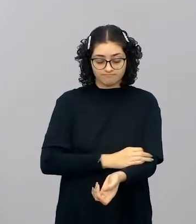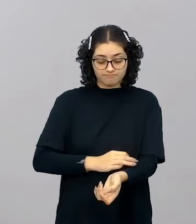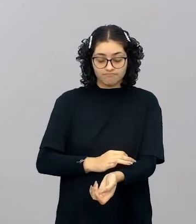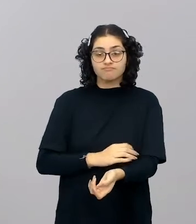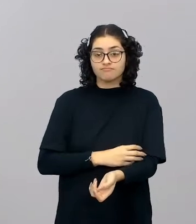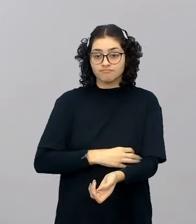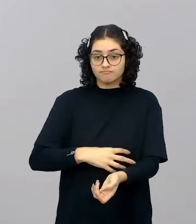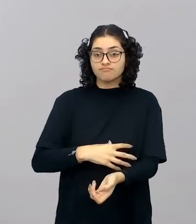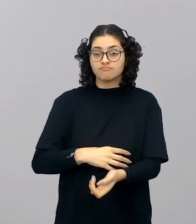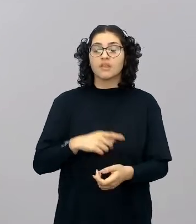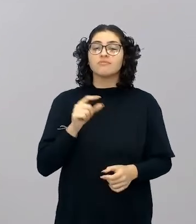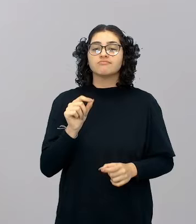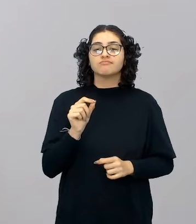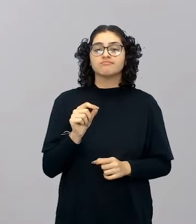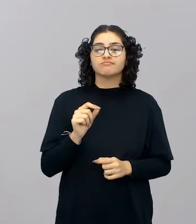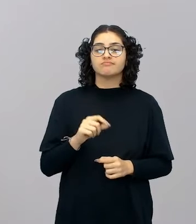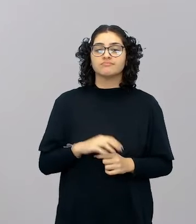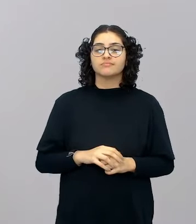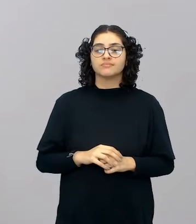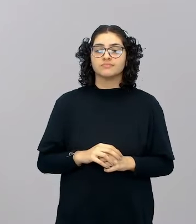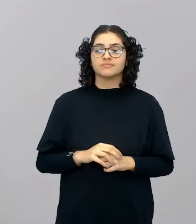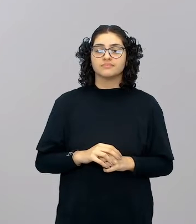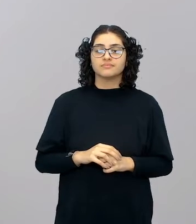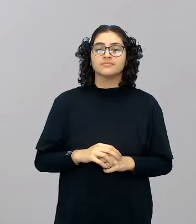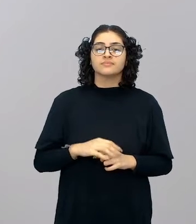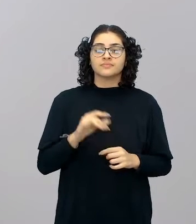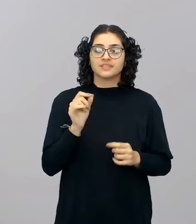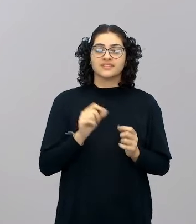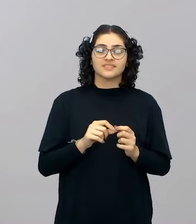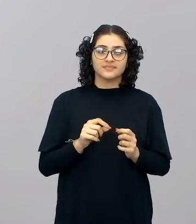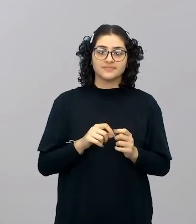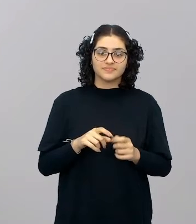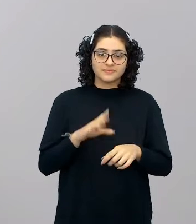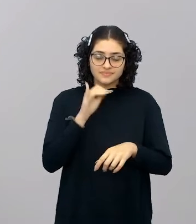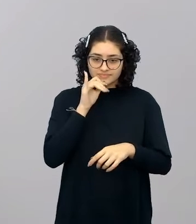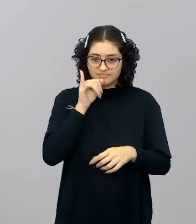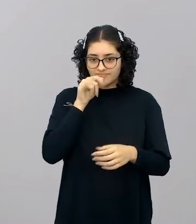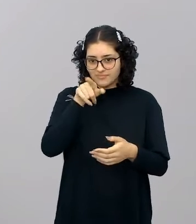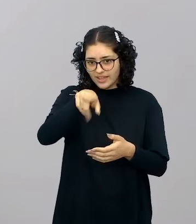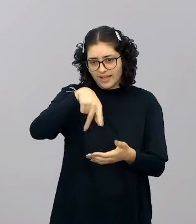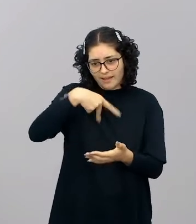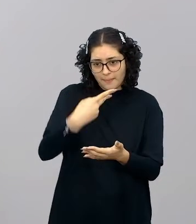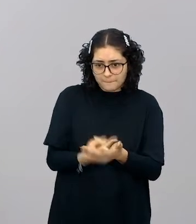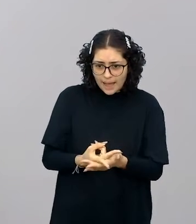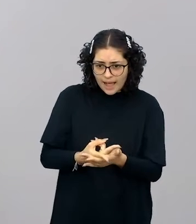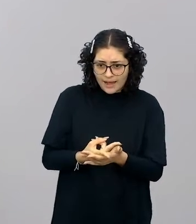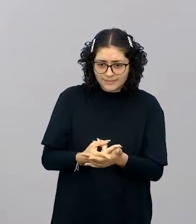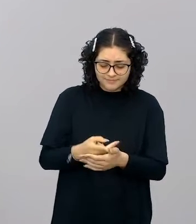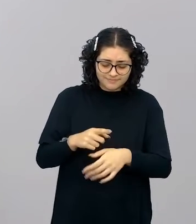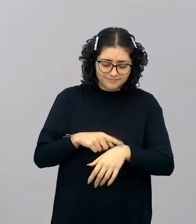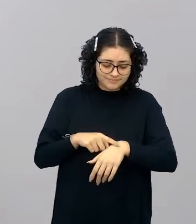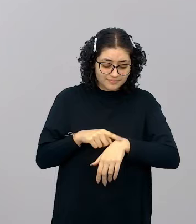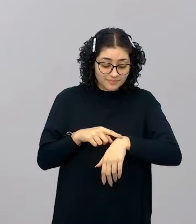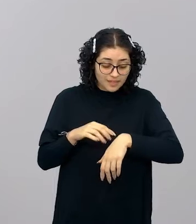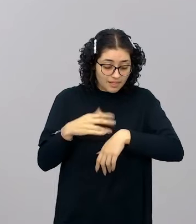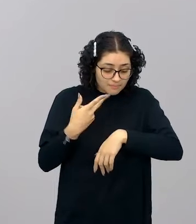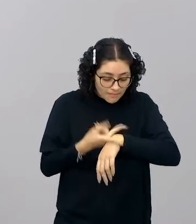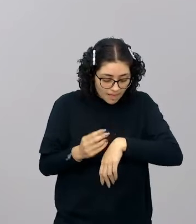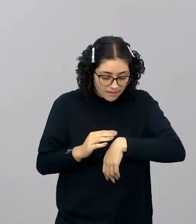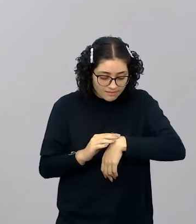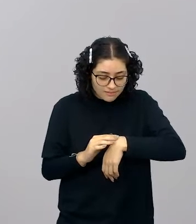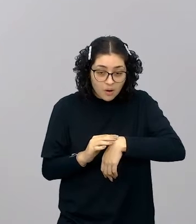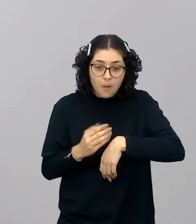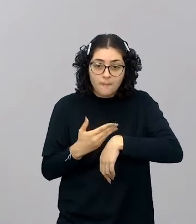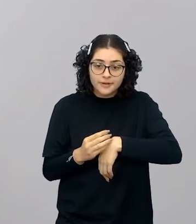para formar o que a gente chama lá daquela casquinha, que é quando a gente cai, por exemplo, e aí, conforme vai